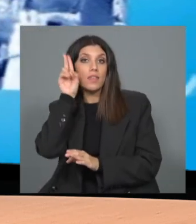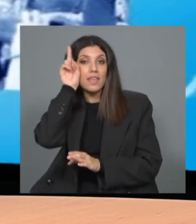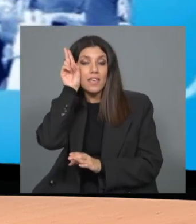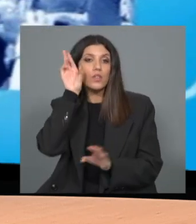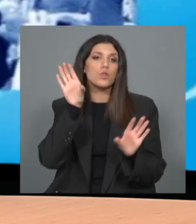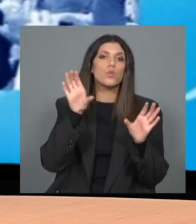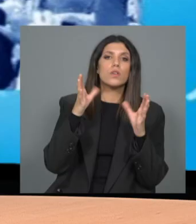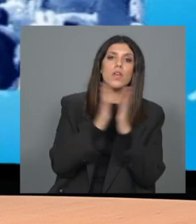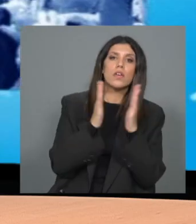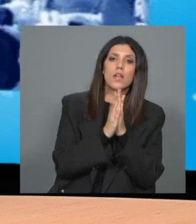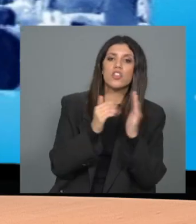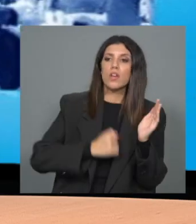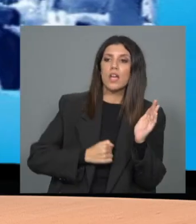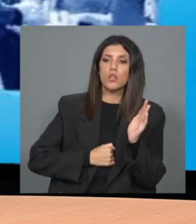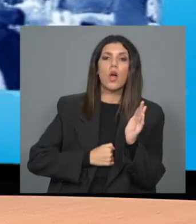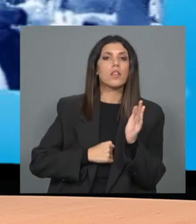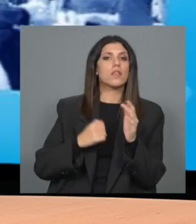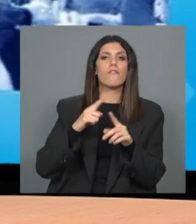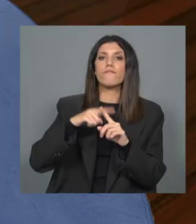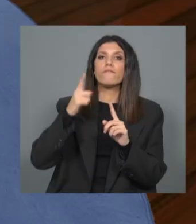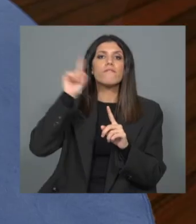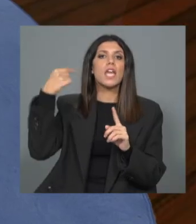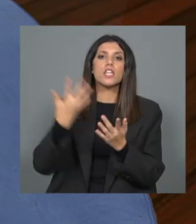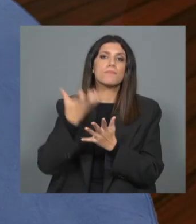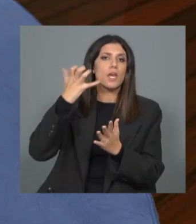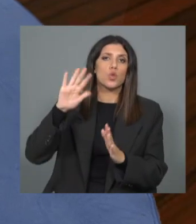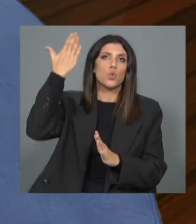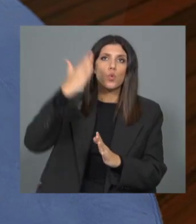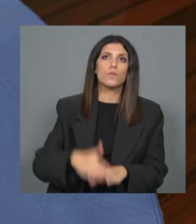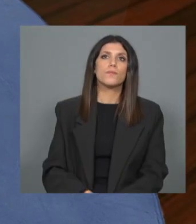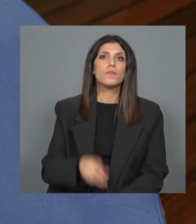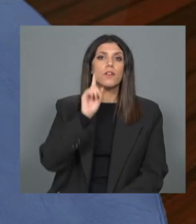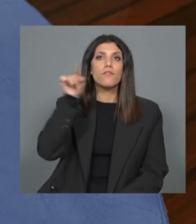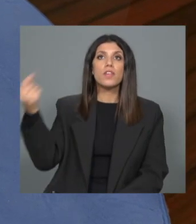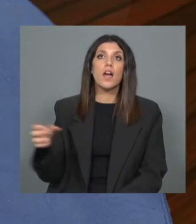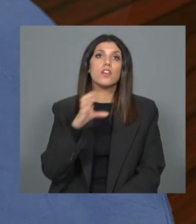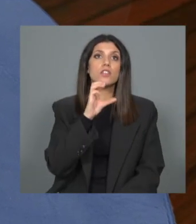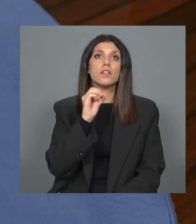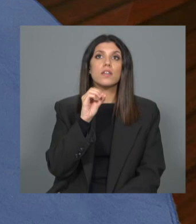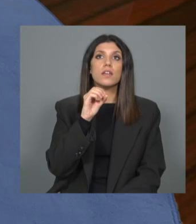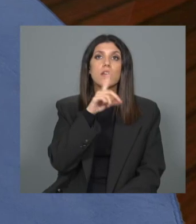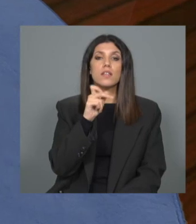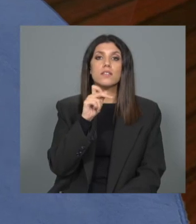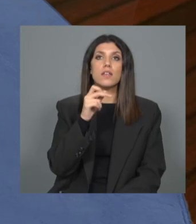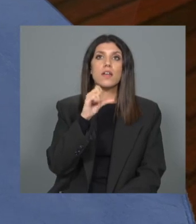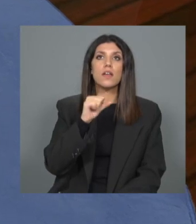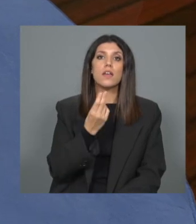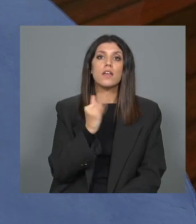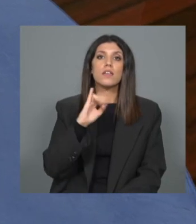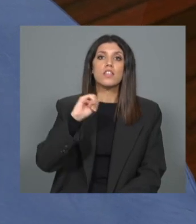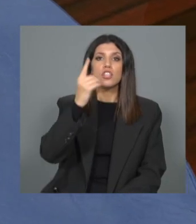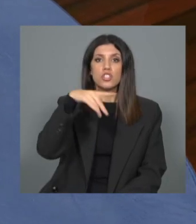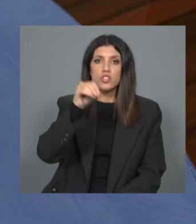ano. Foi a mais longa também. Também é mais longa. As viagens ao Cazaquistão e ao Bahrein muito centradas no diálogo com o mundo árabe, com o